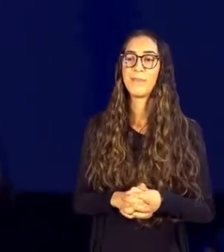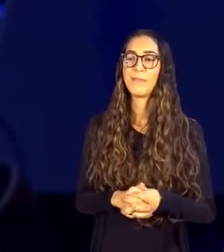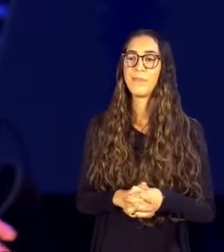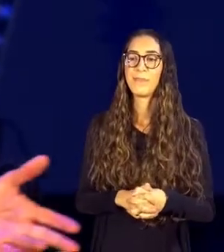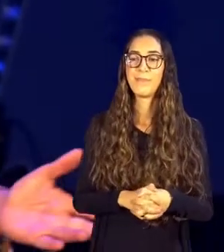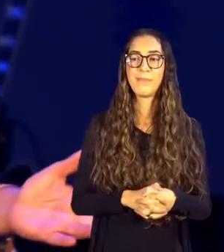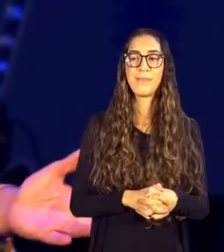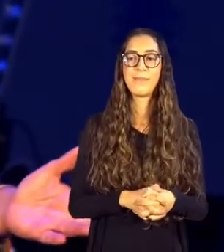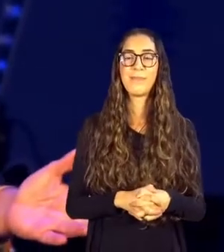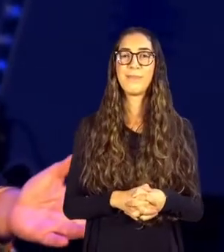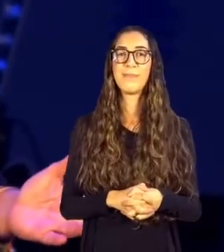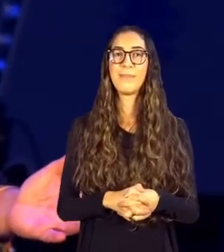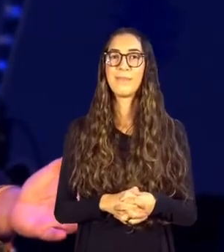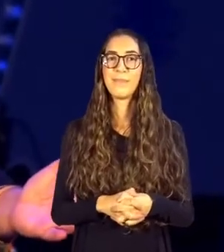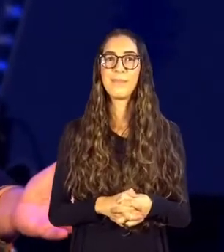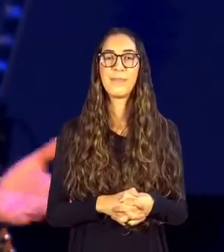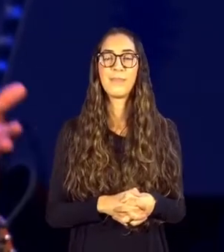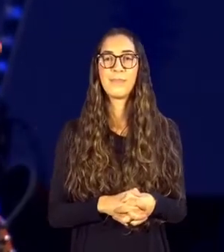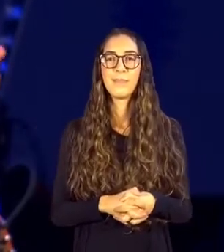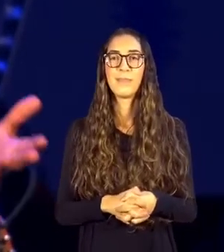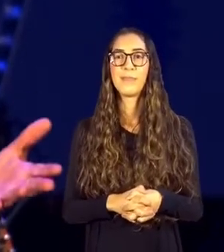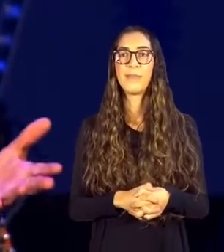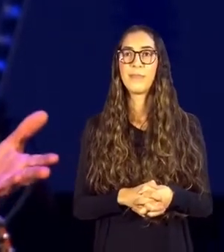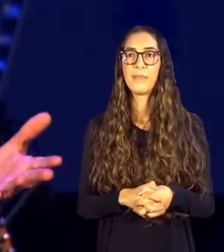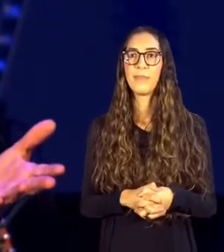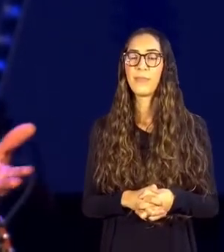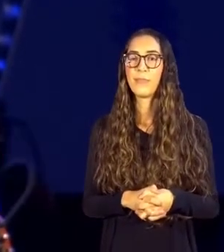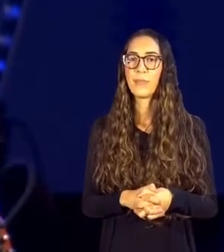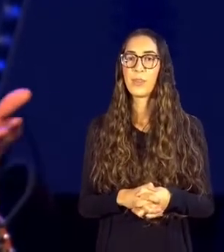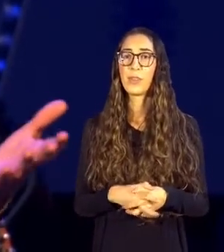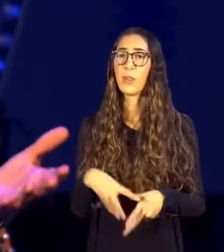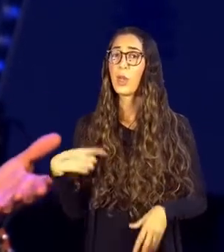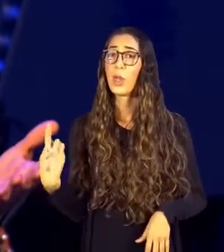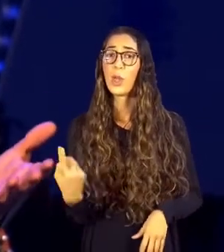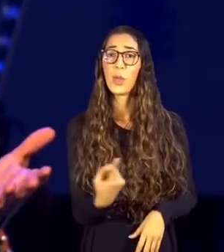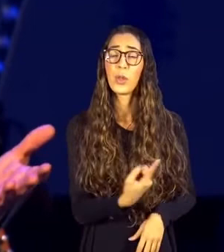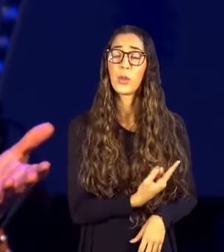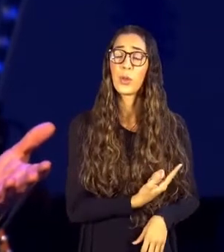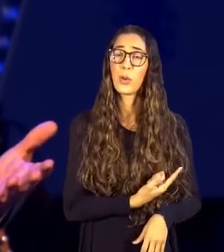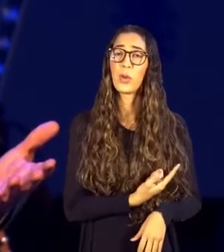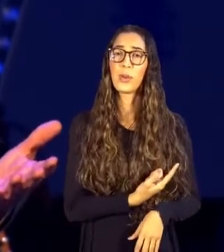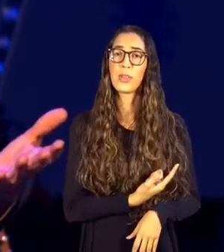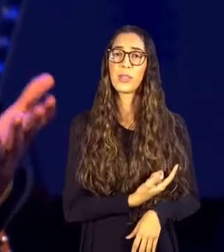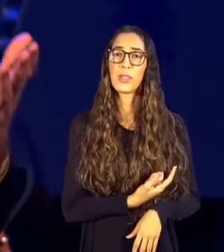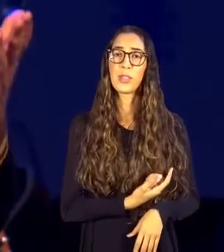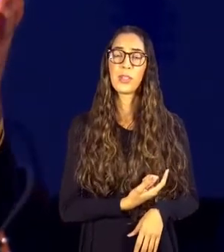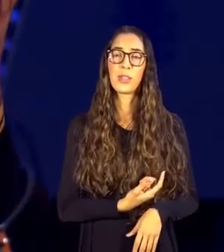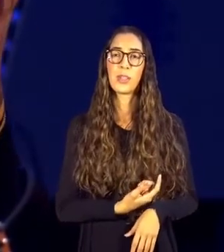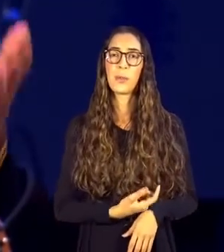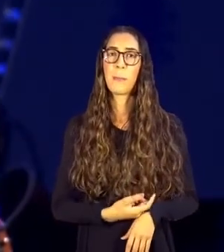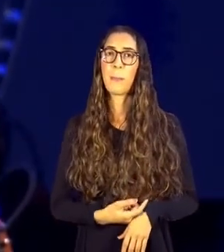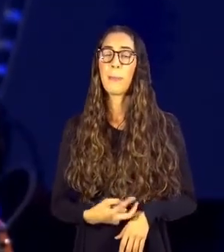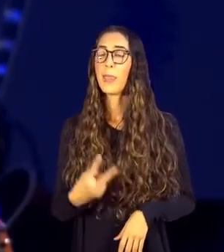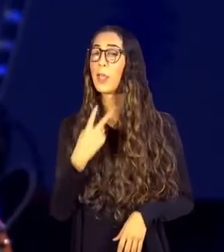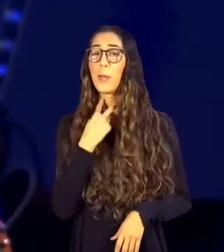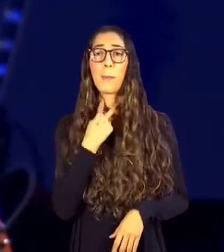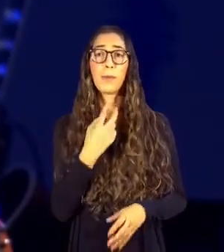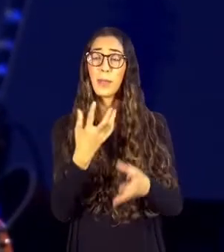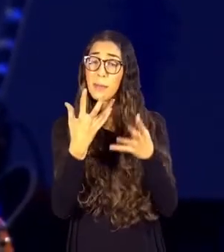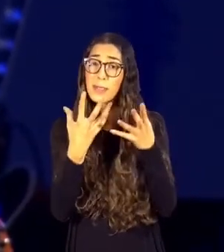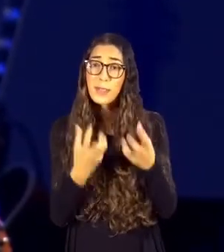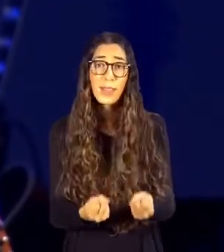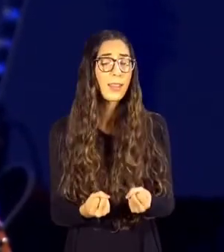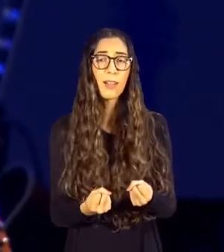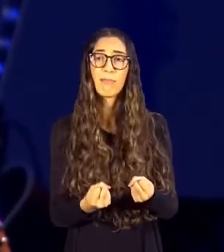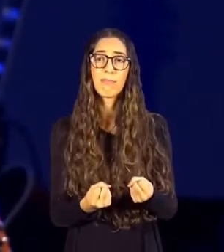No... Que coisa, irmãos. Se a gente aceitar essa ideia, é tão frustrante. Mas eu queria, juntamente com você, que